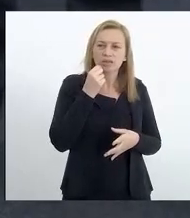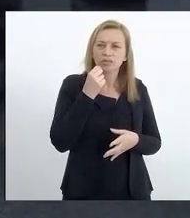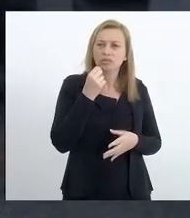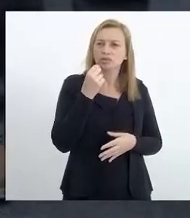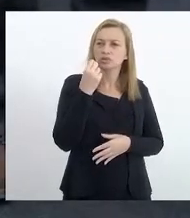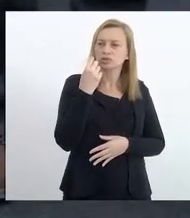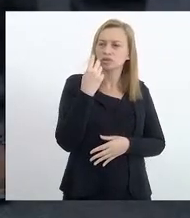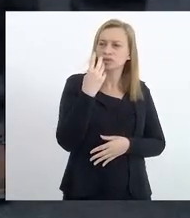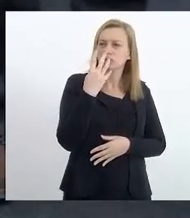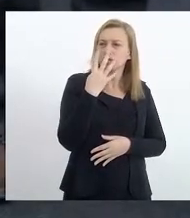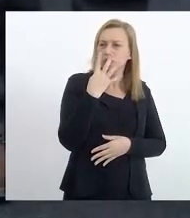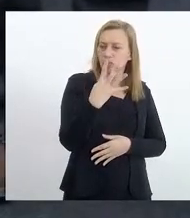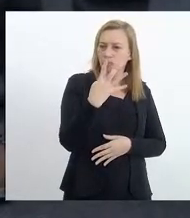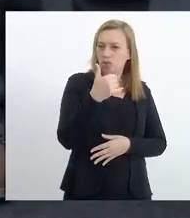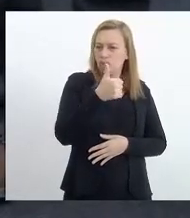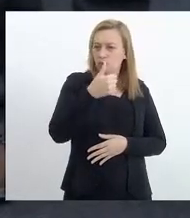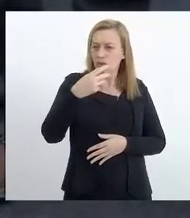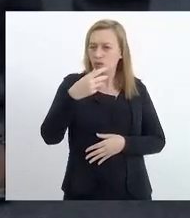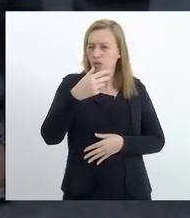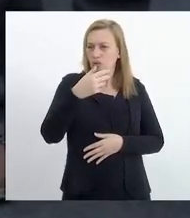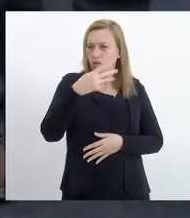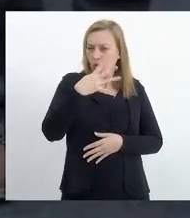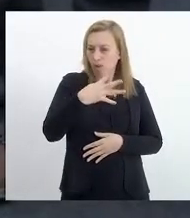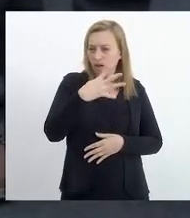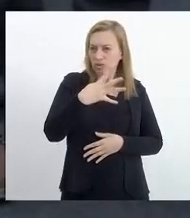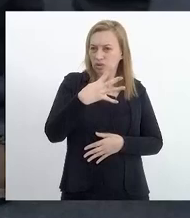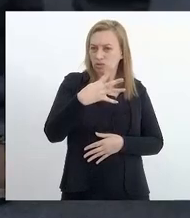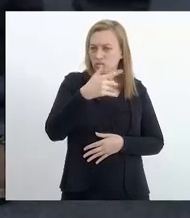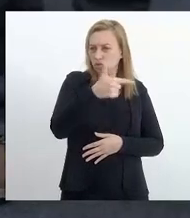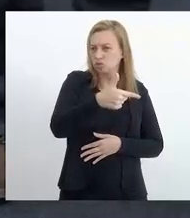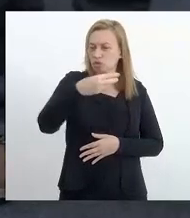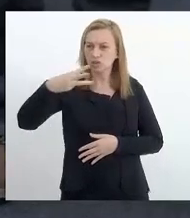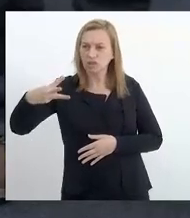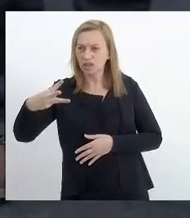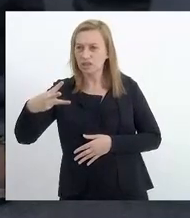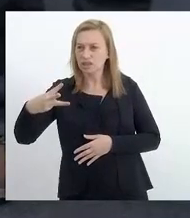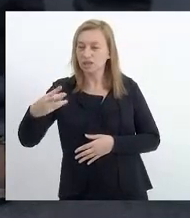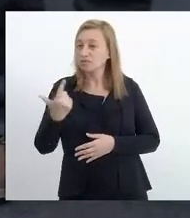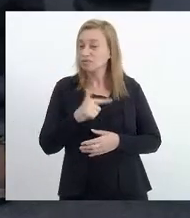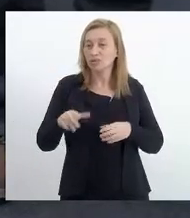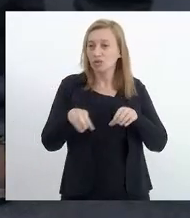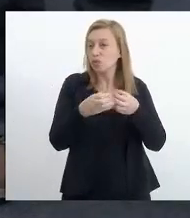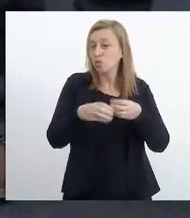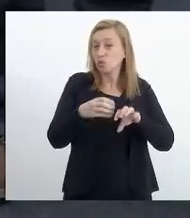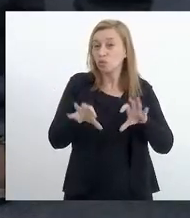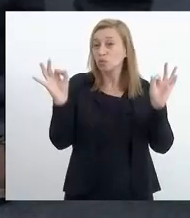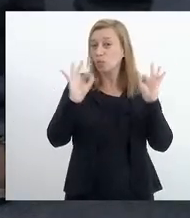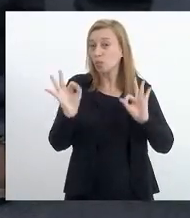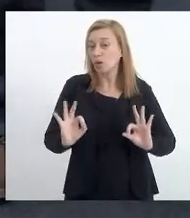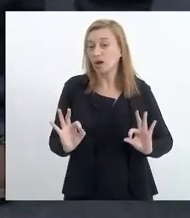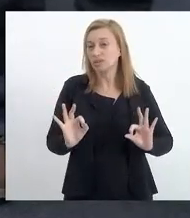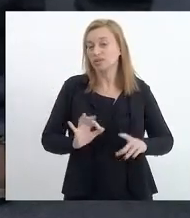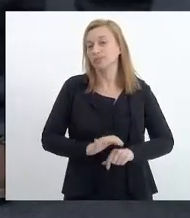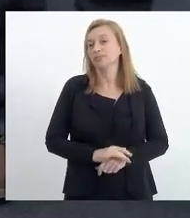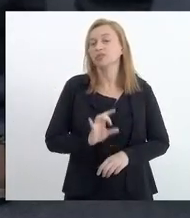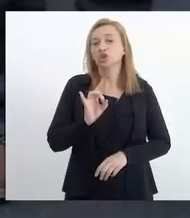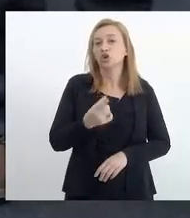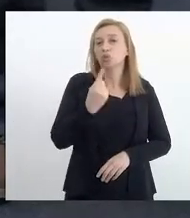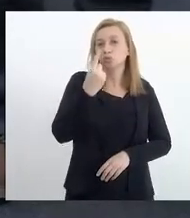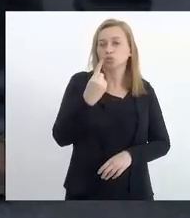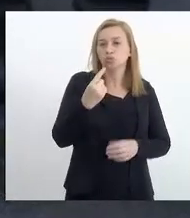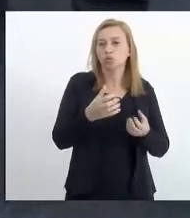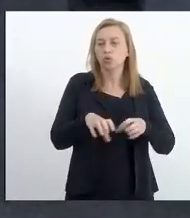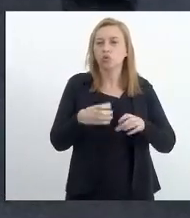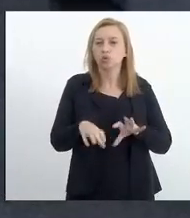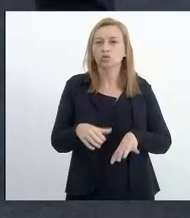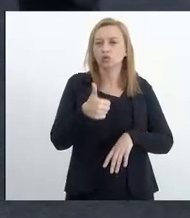2013. 2013. Sendo que de 2013 para cá teve nem concurso. Teve um concurso só que foi em